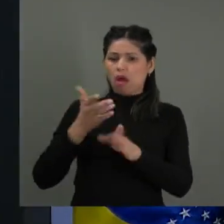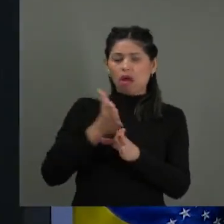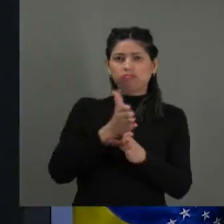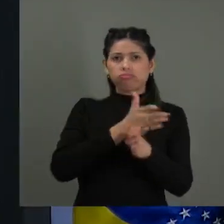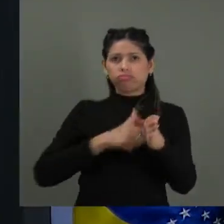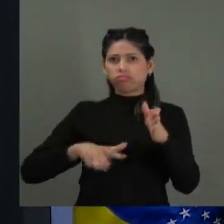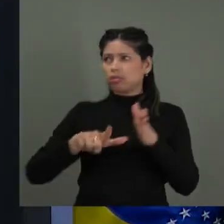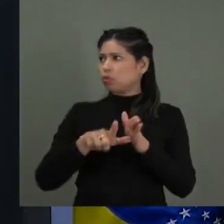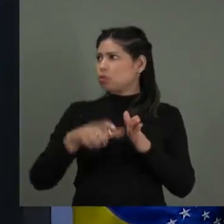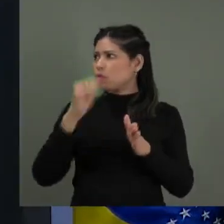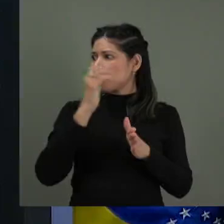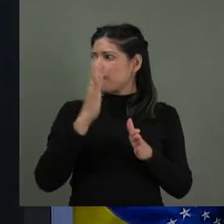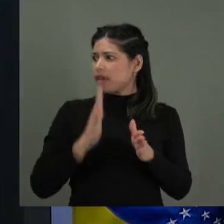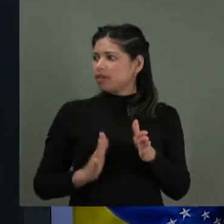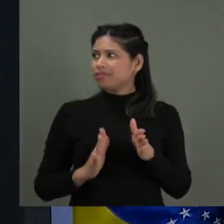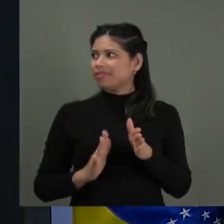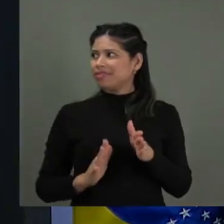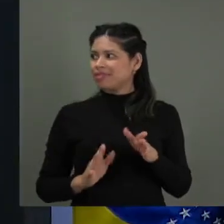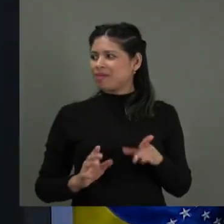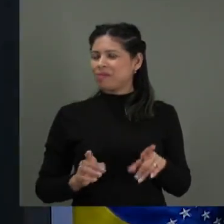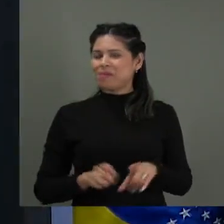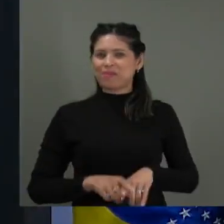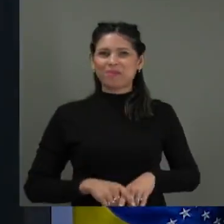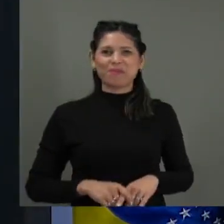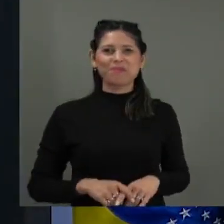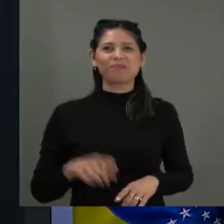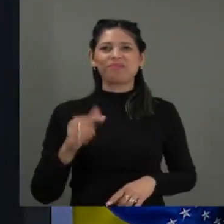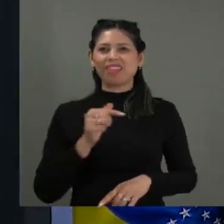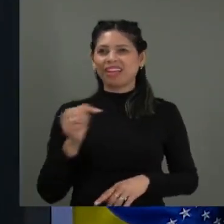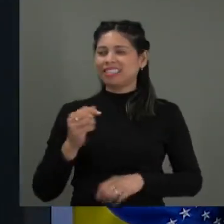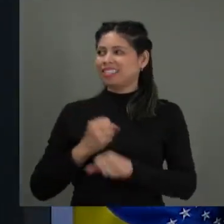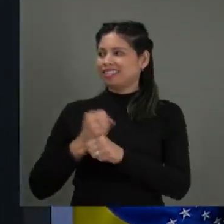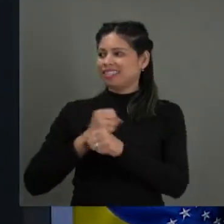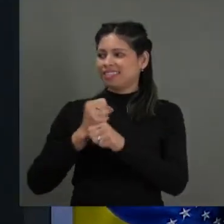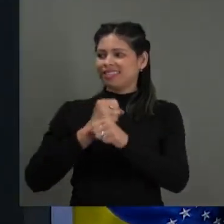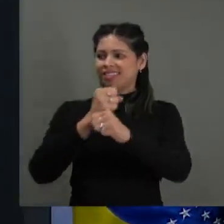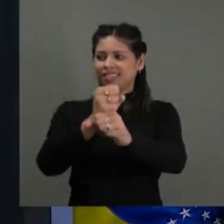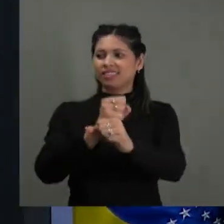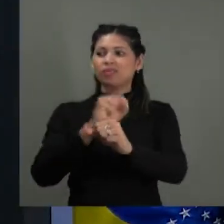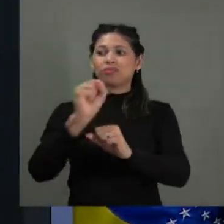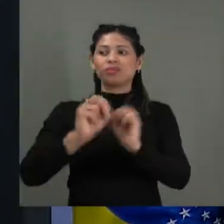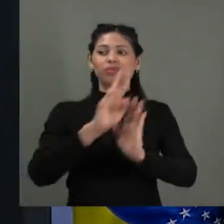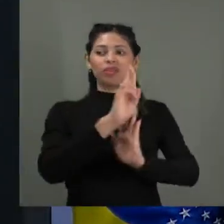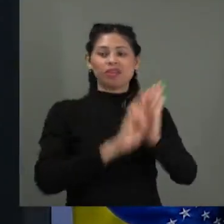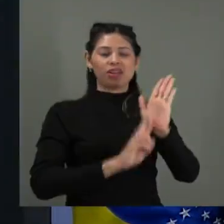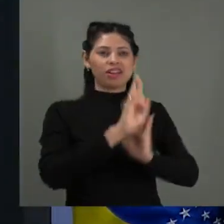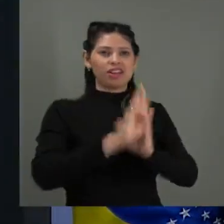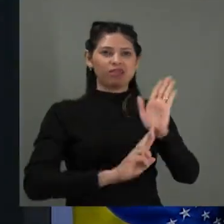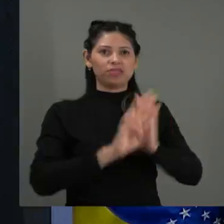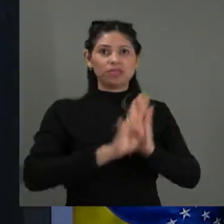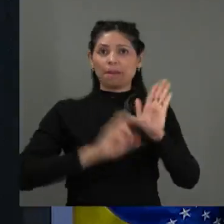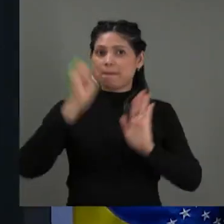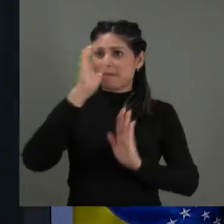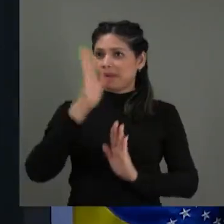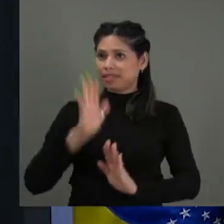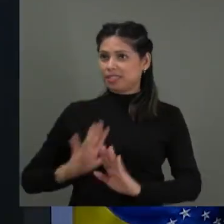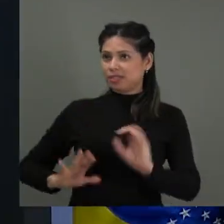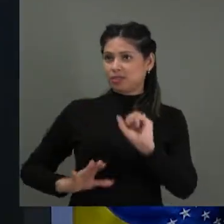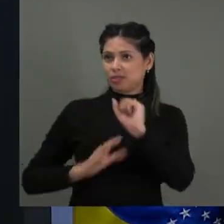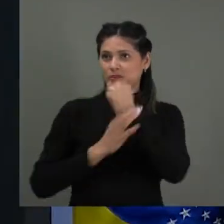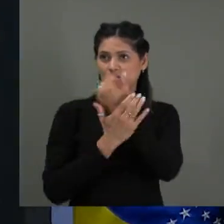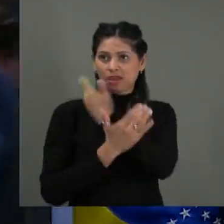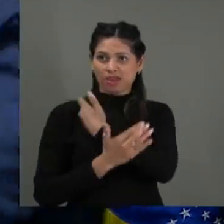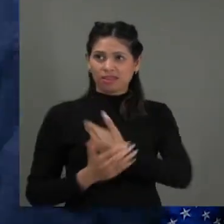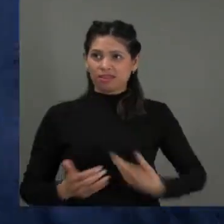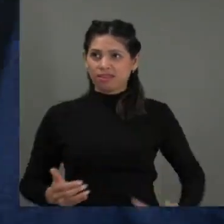do Brasil. Nos últimos 7 anos, os relatórios do Fórum Brasileiro de Segurança Pública classificam os